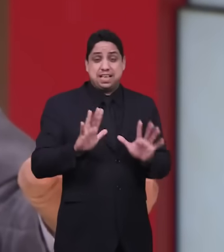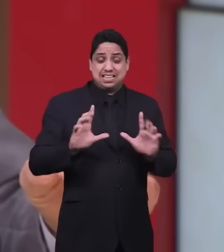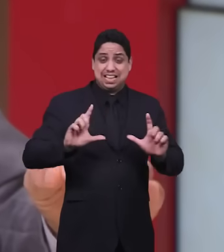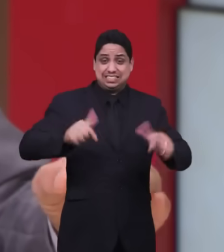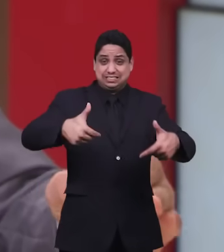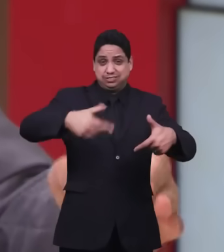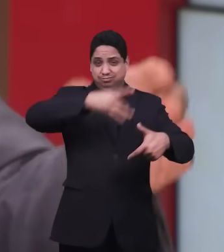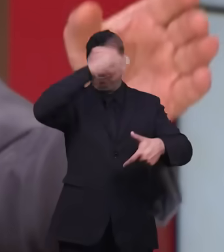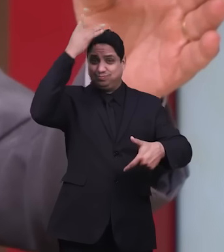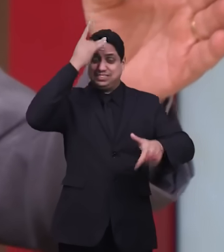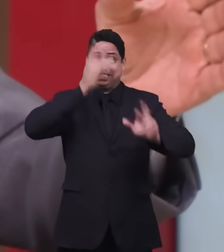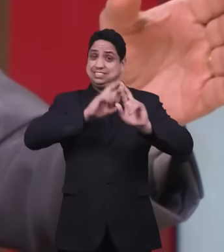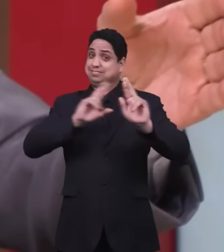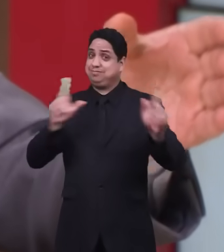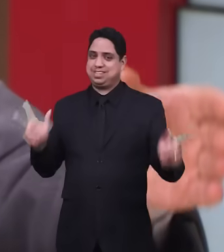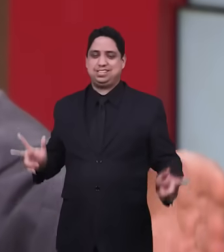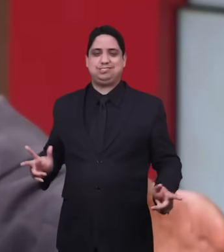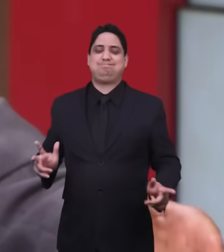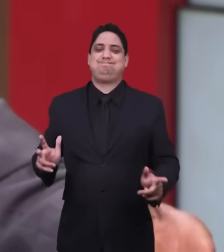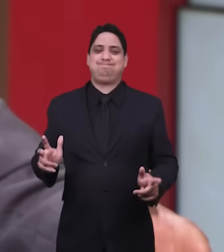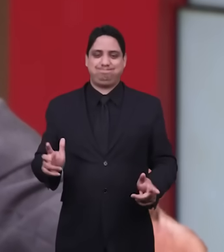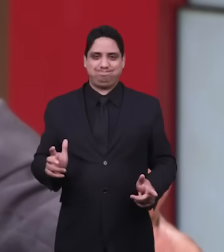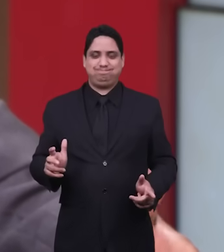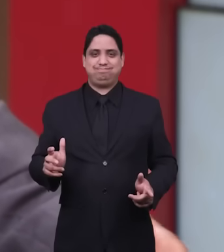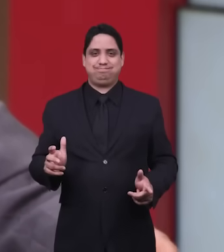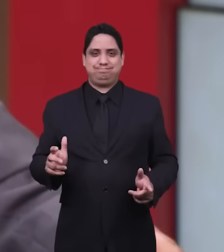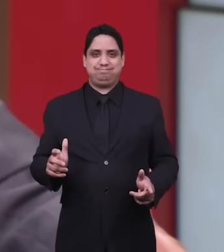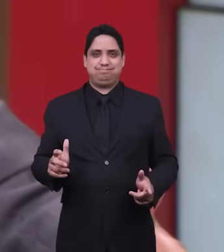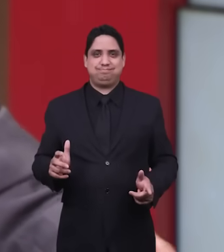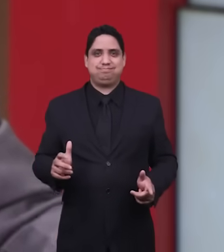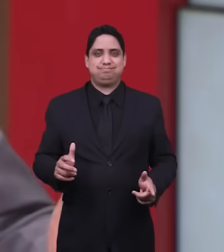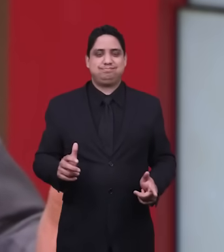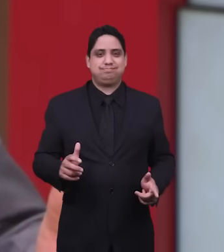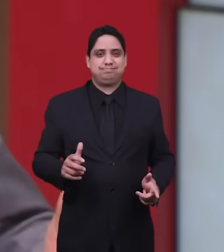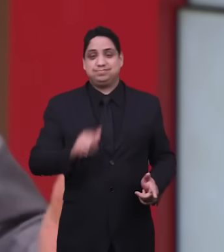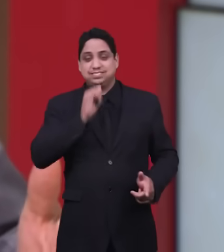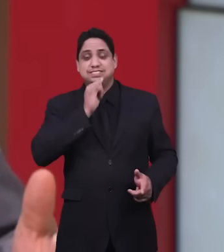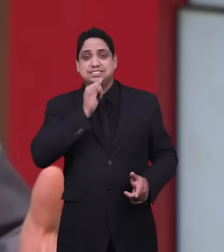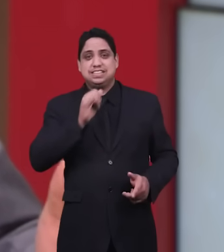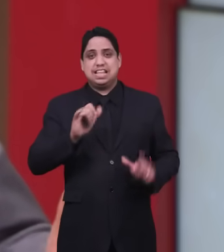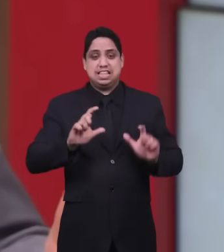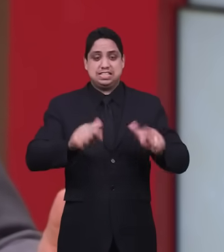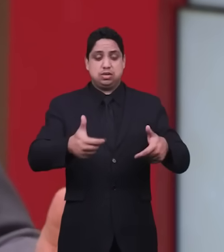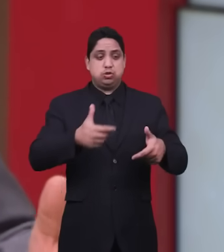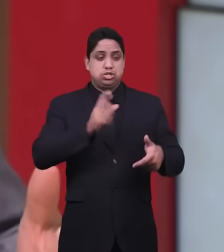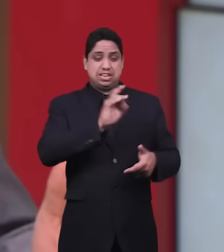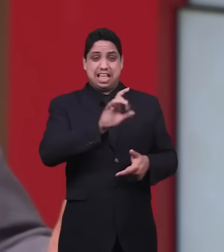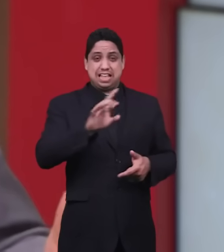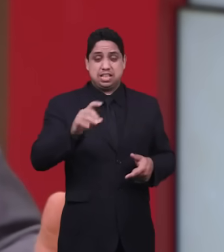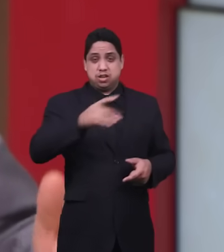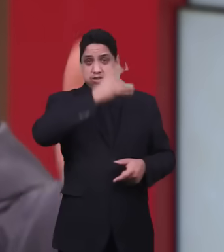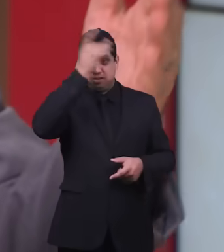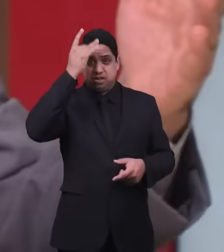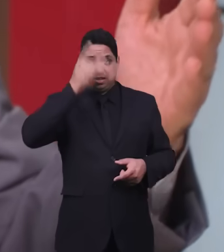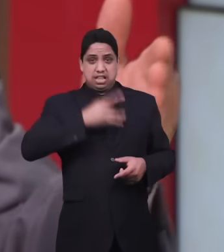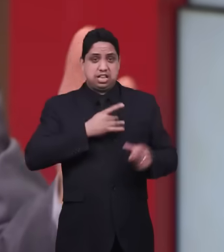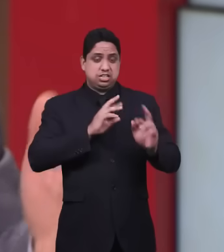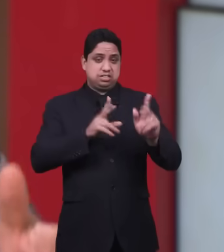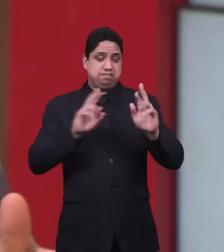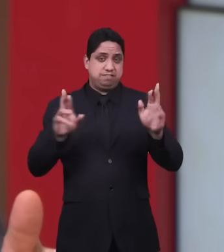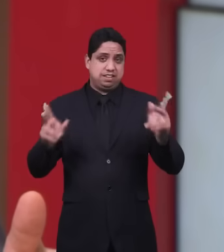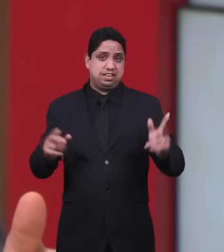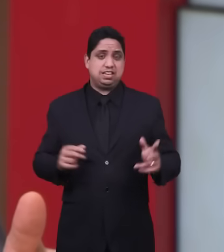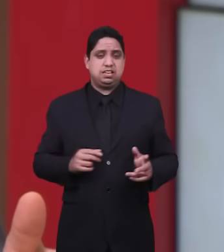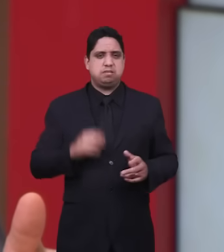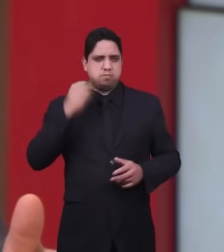ação do Espírito Santo é diferente. Inclusive, quando a reação de cada um no batismo é totalmente diferente. Só